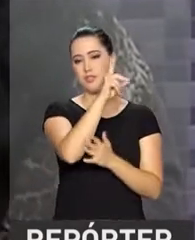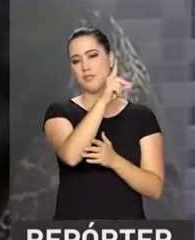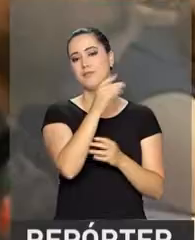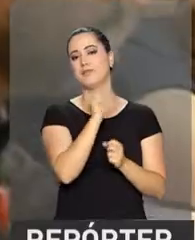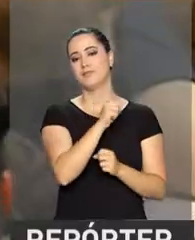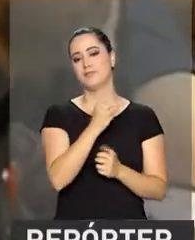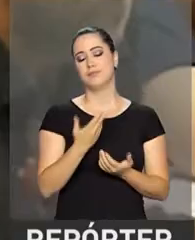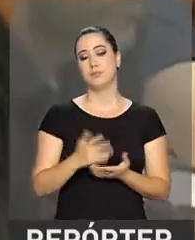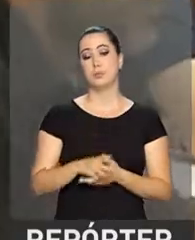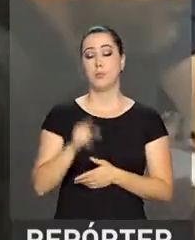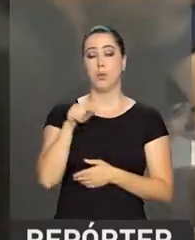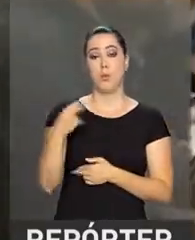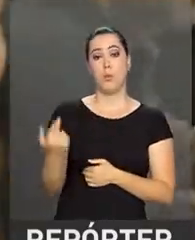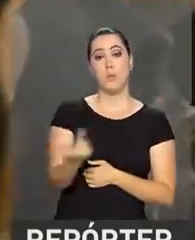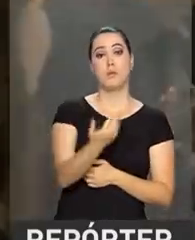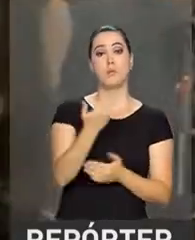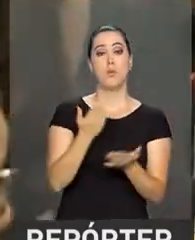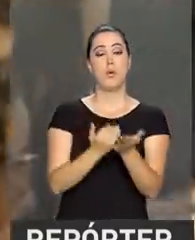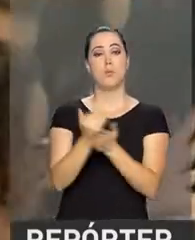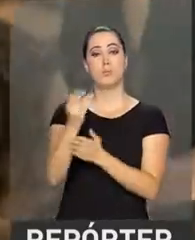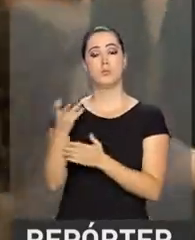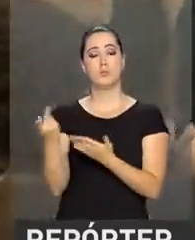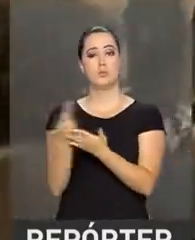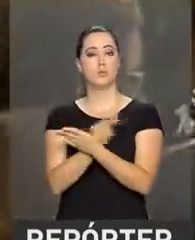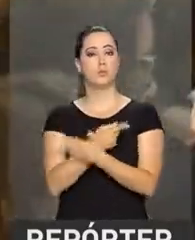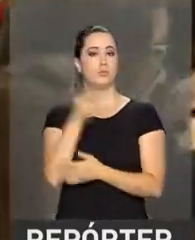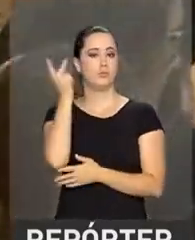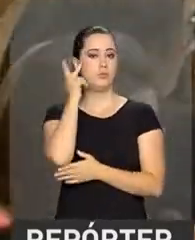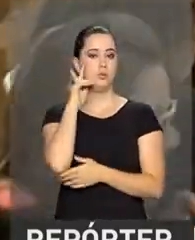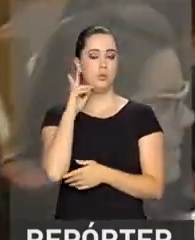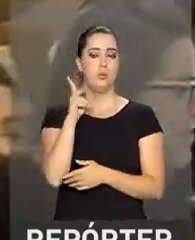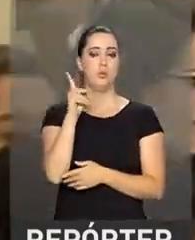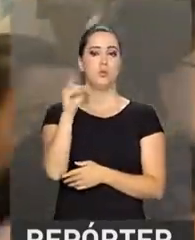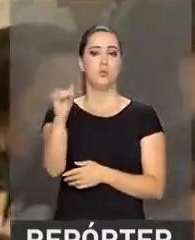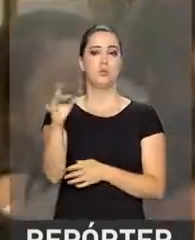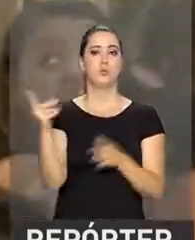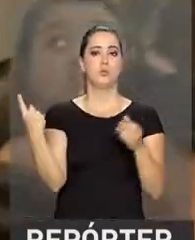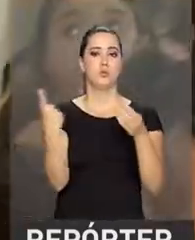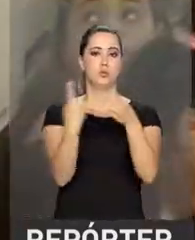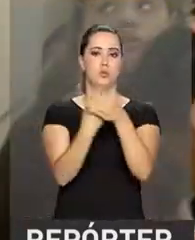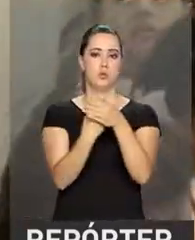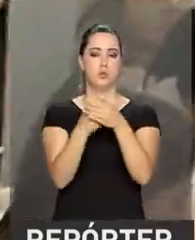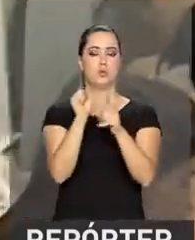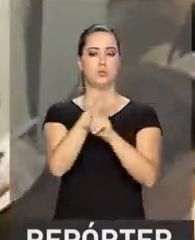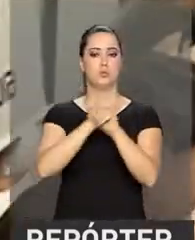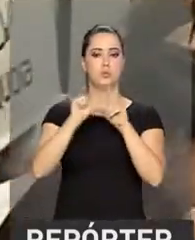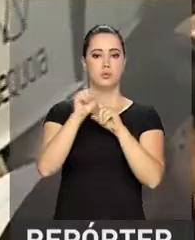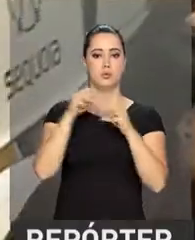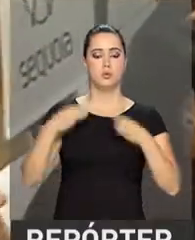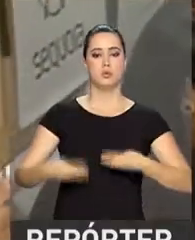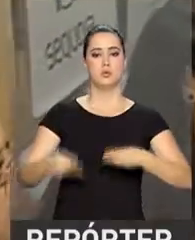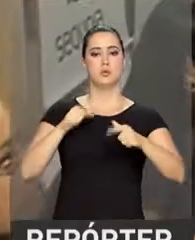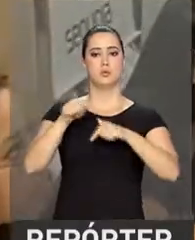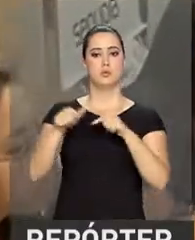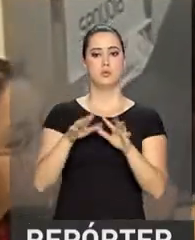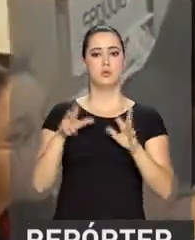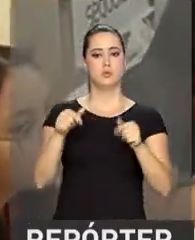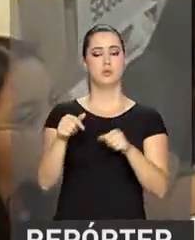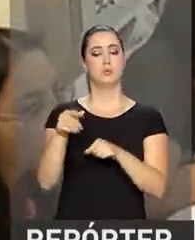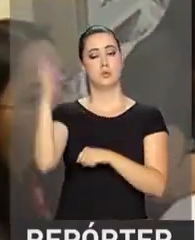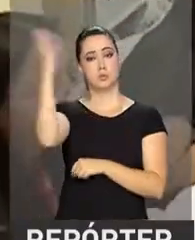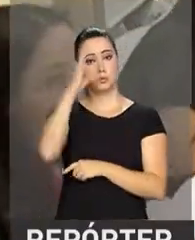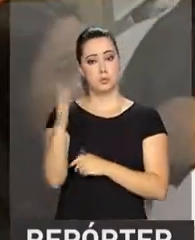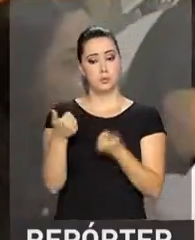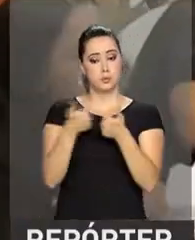Hoje. Assim começou em São Paulo o Dia D de Inclusão Social e Profissional, uma ação do Ministério do Trabalho realizada em todo o Brasil